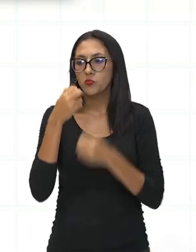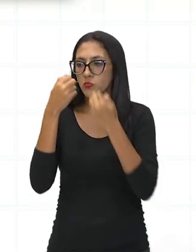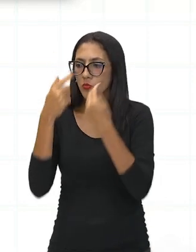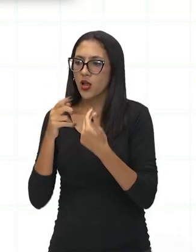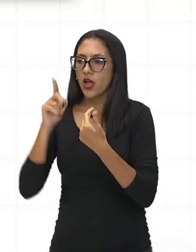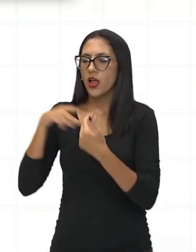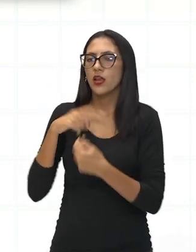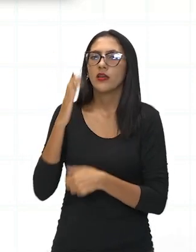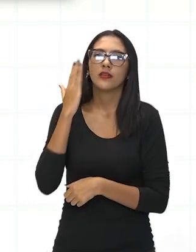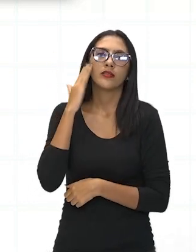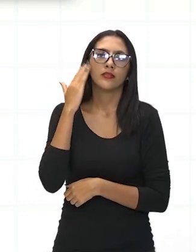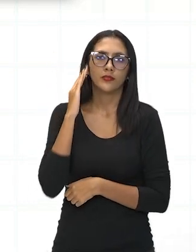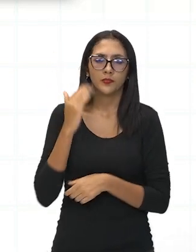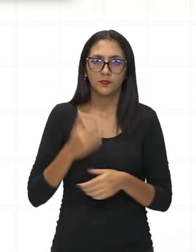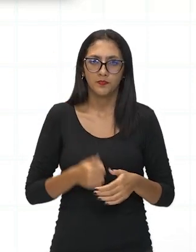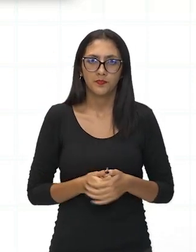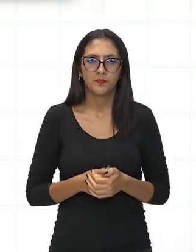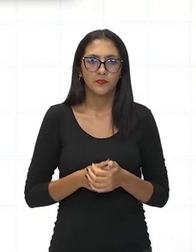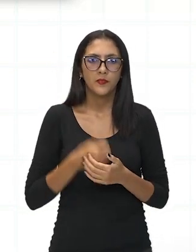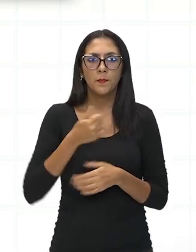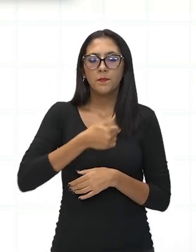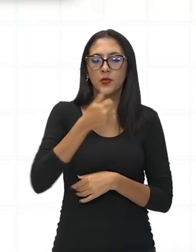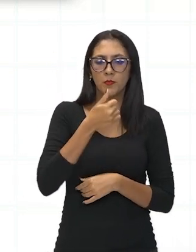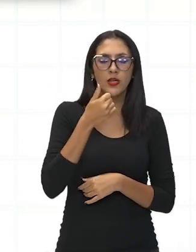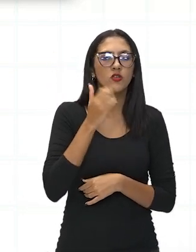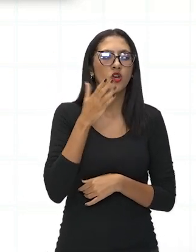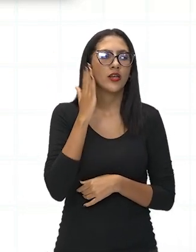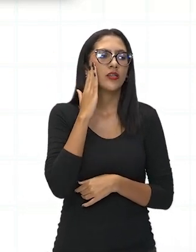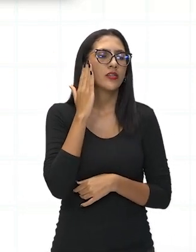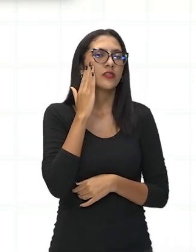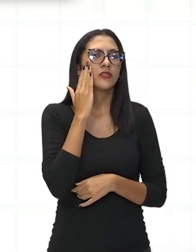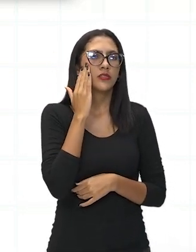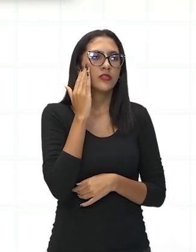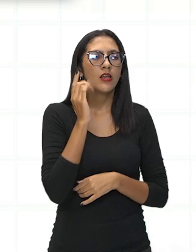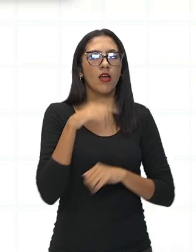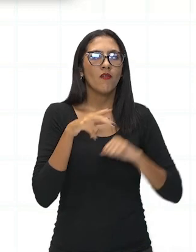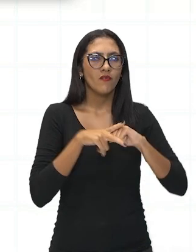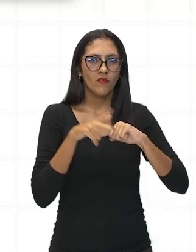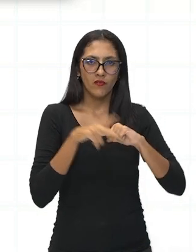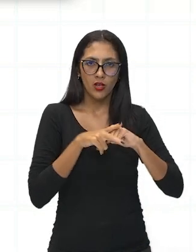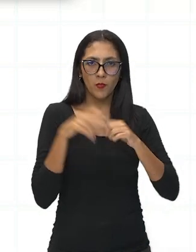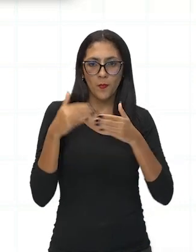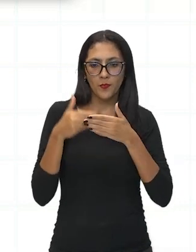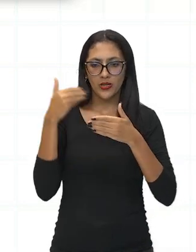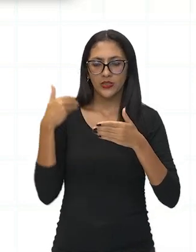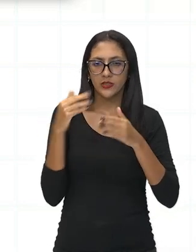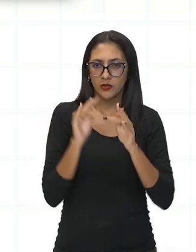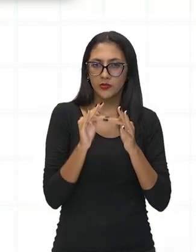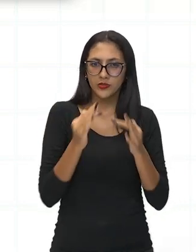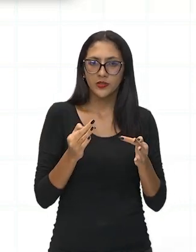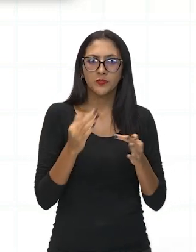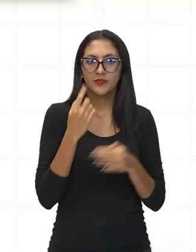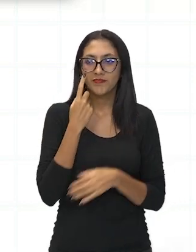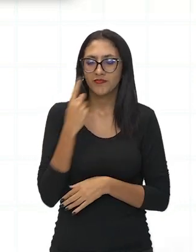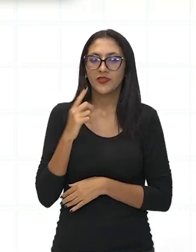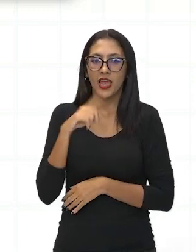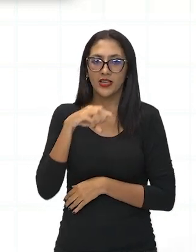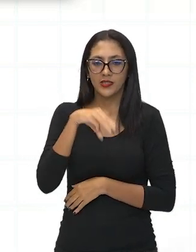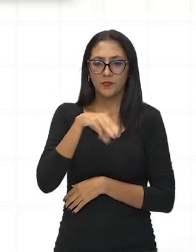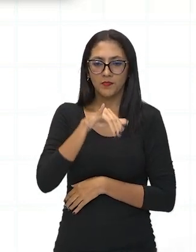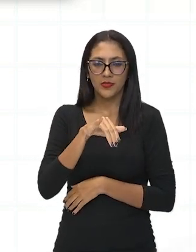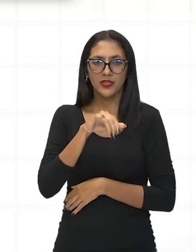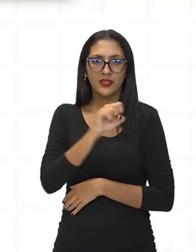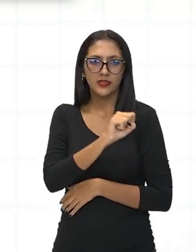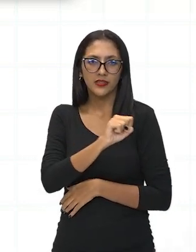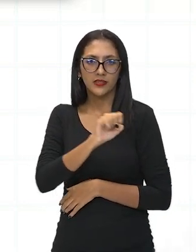sei que na primeira é o simple past. Esse aqui é um verbo regular e ele acaba em ed, tá? Regra